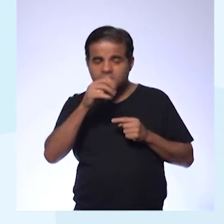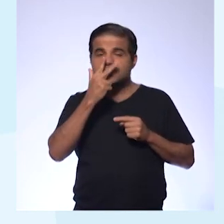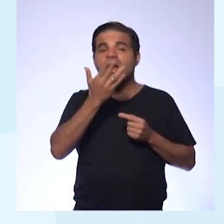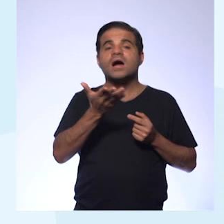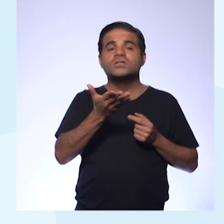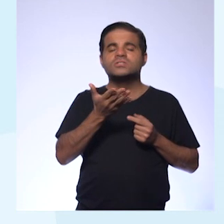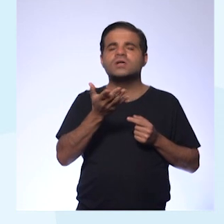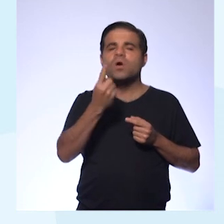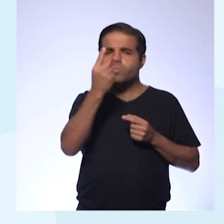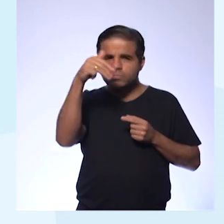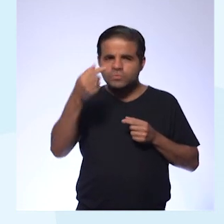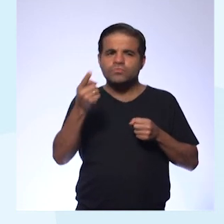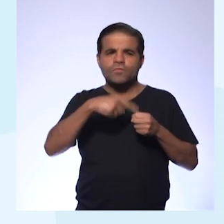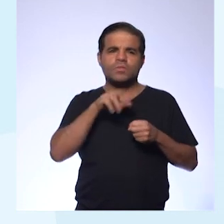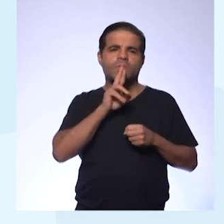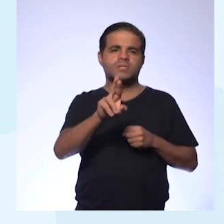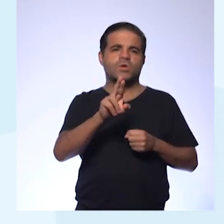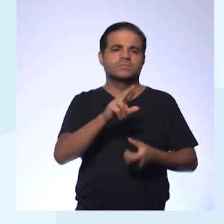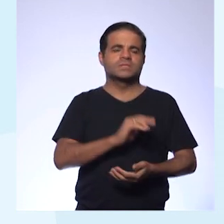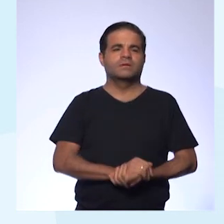resposta.